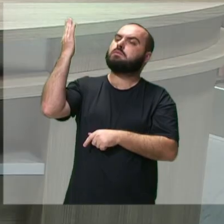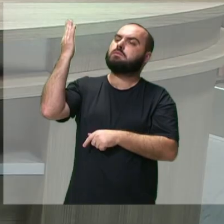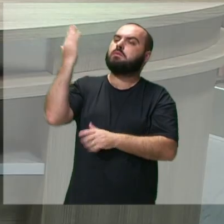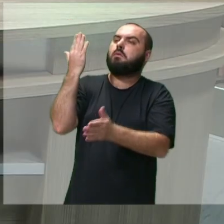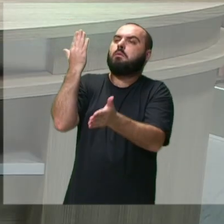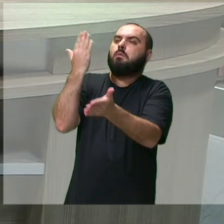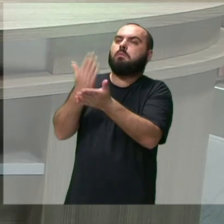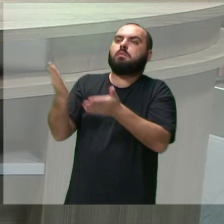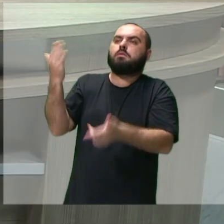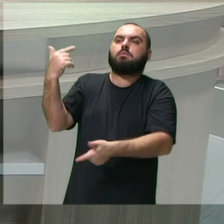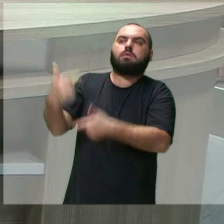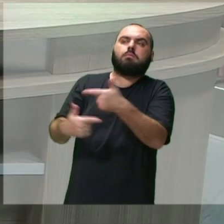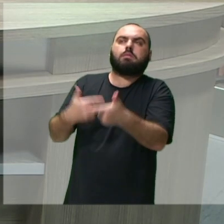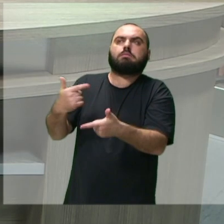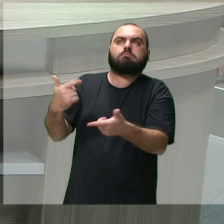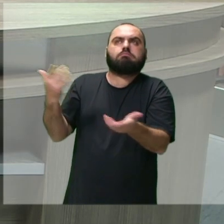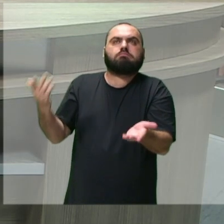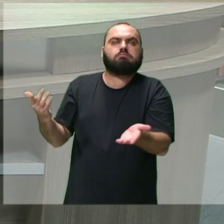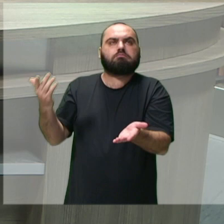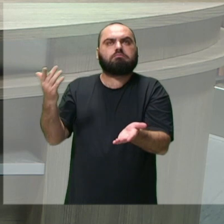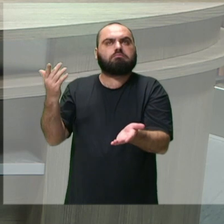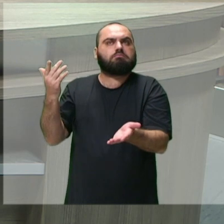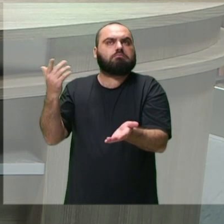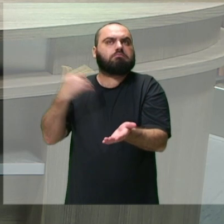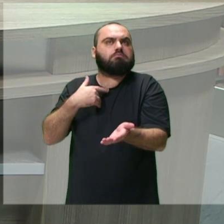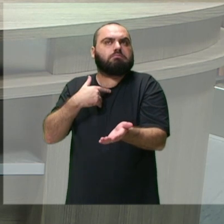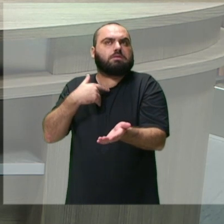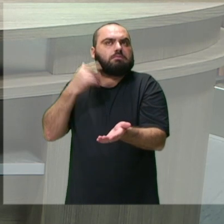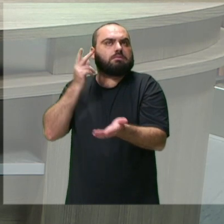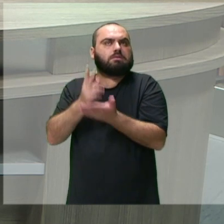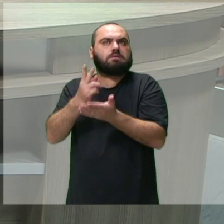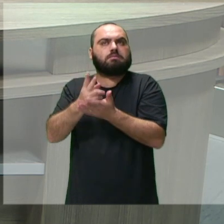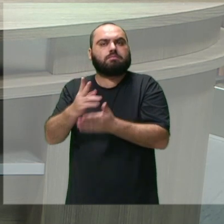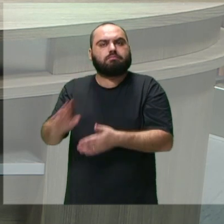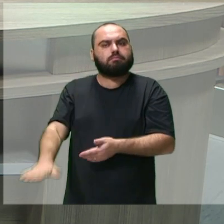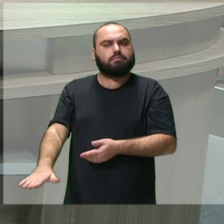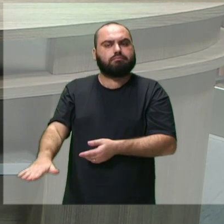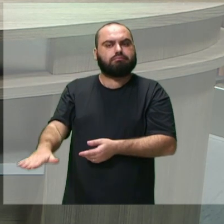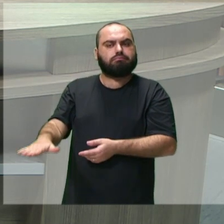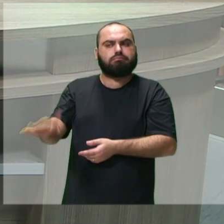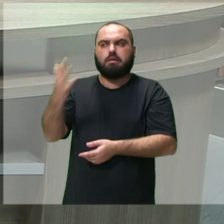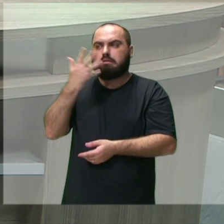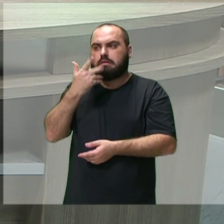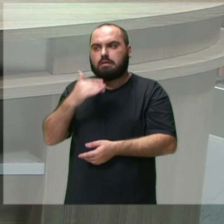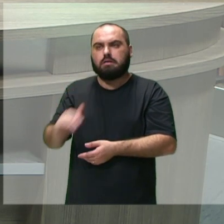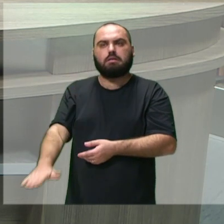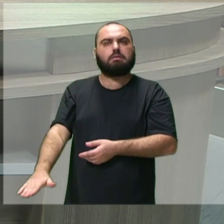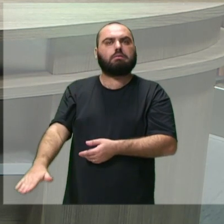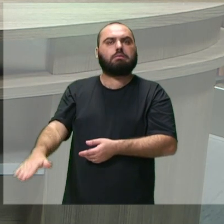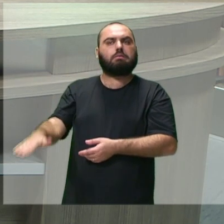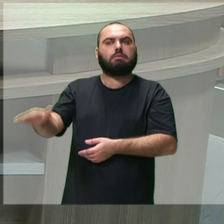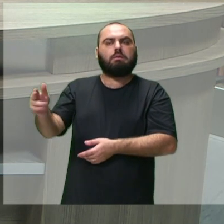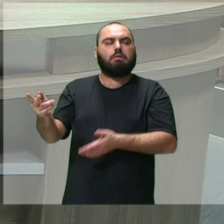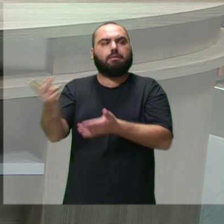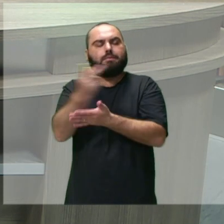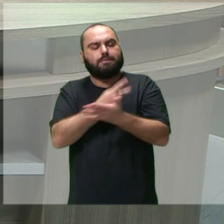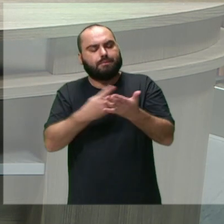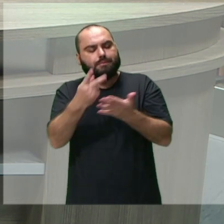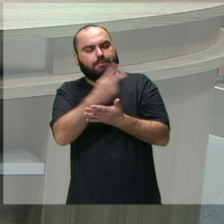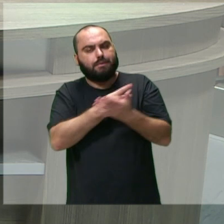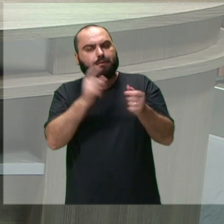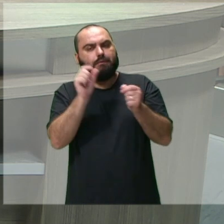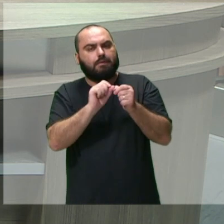do trabalho, vamos dizer assim, né? Eu, desde que me conheço por gente, eu acho que desde criança, fazendo os desenhos,